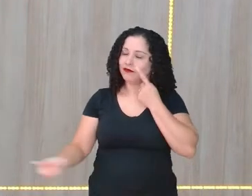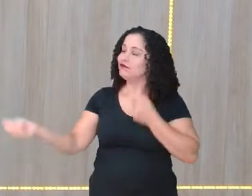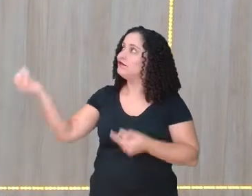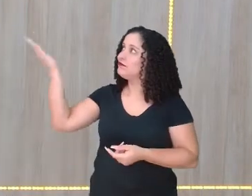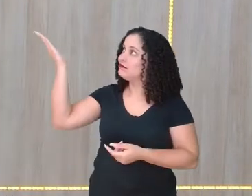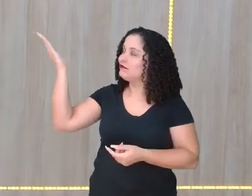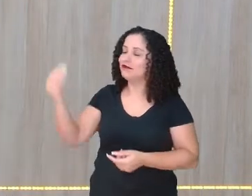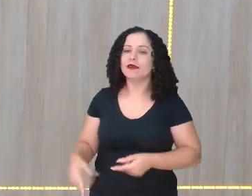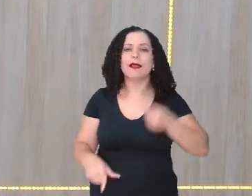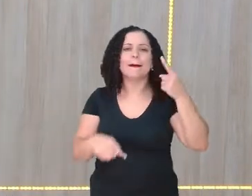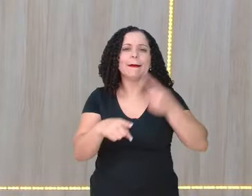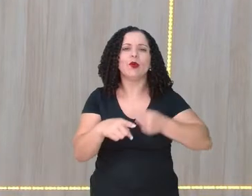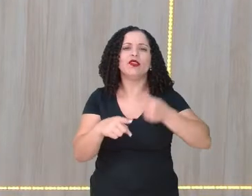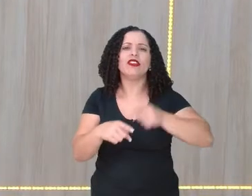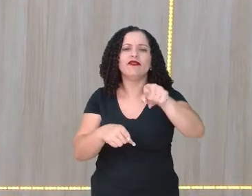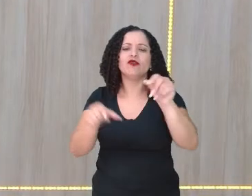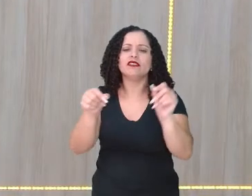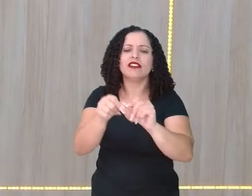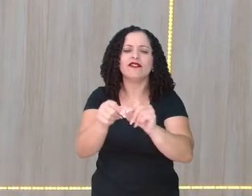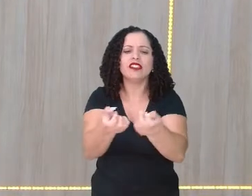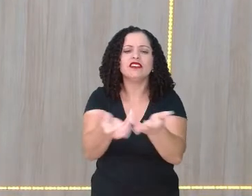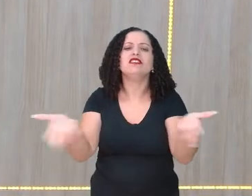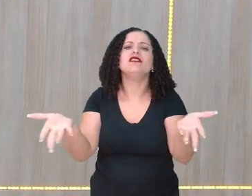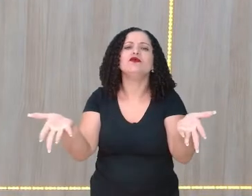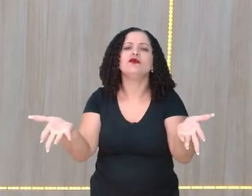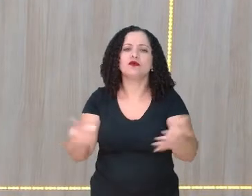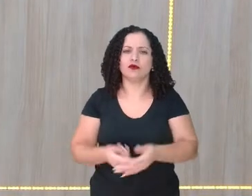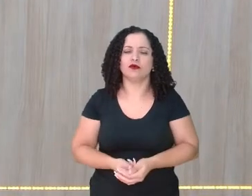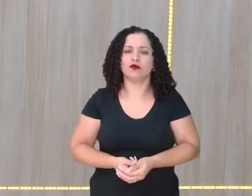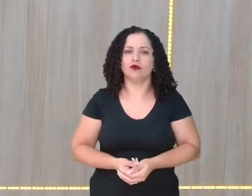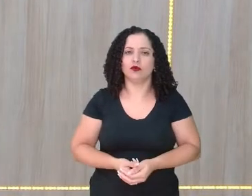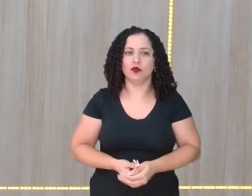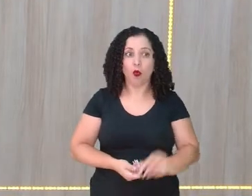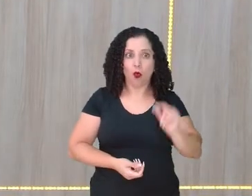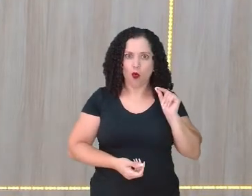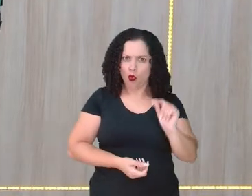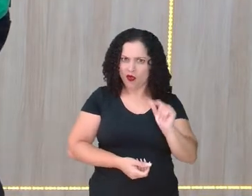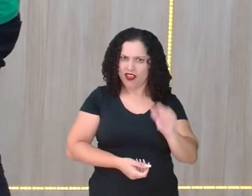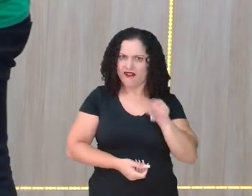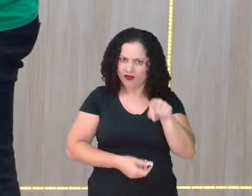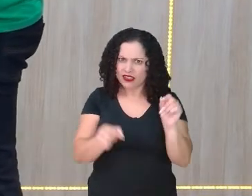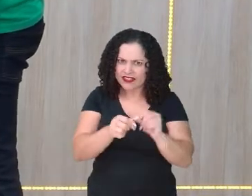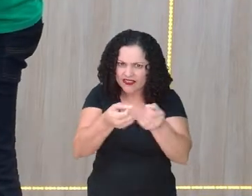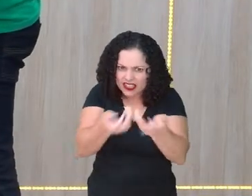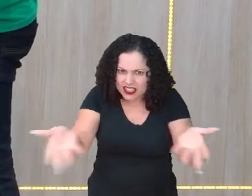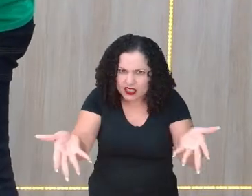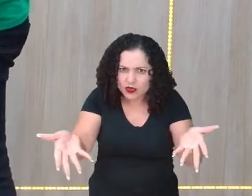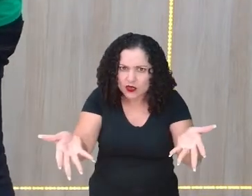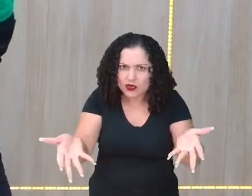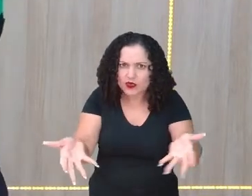por que você fez isso? O que? Você fez isso?